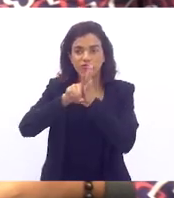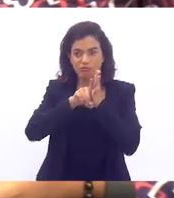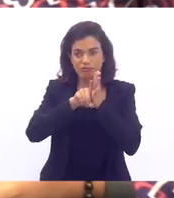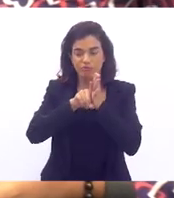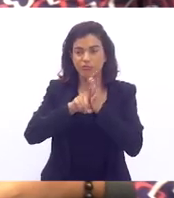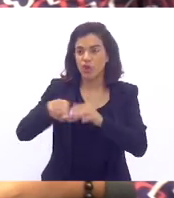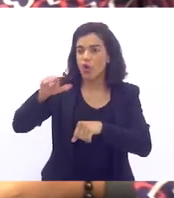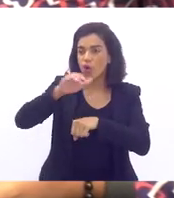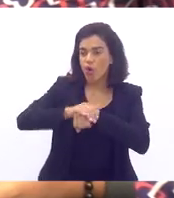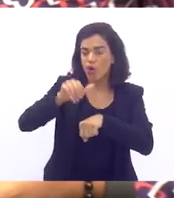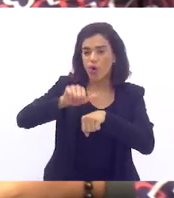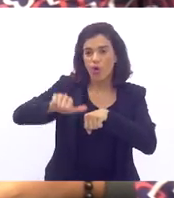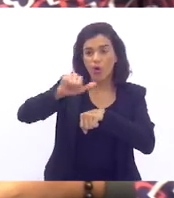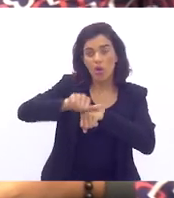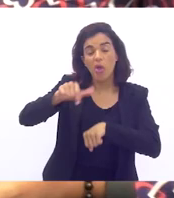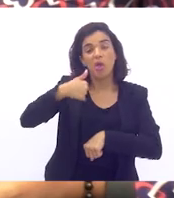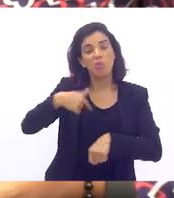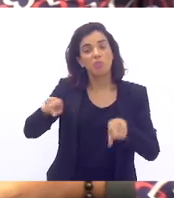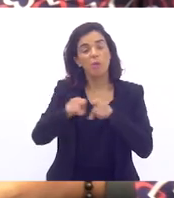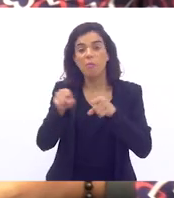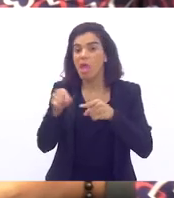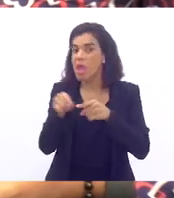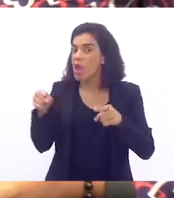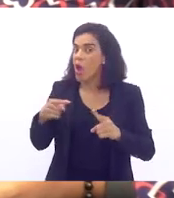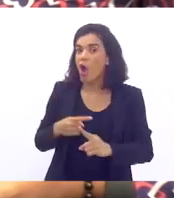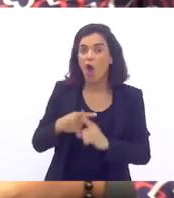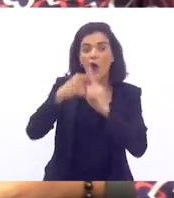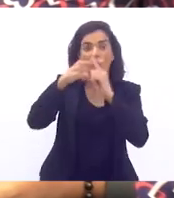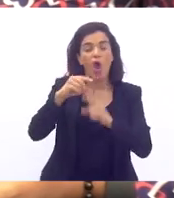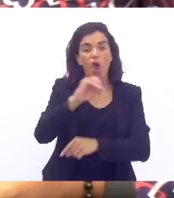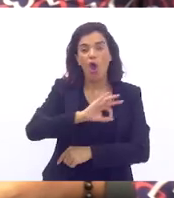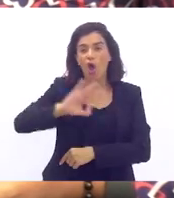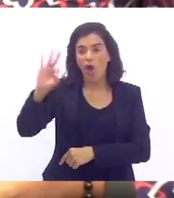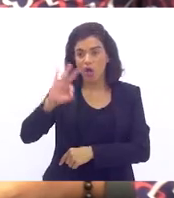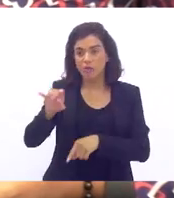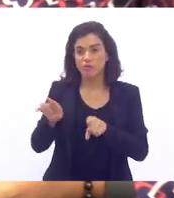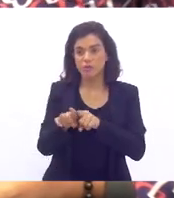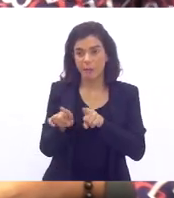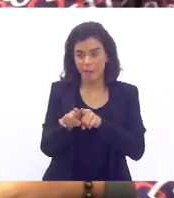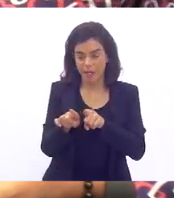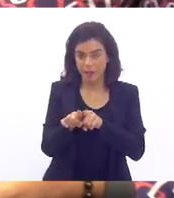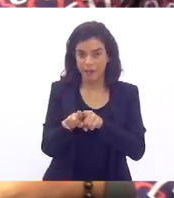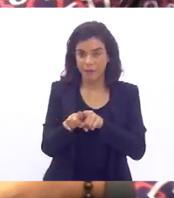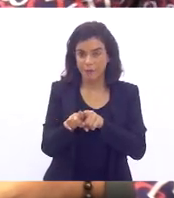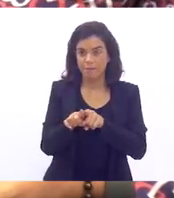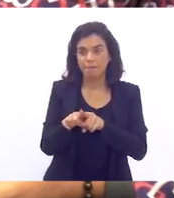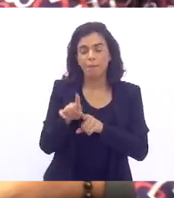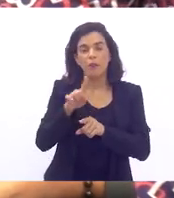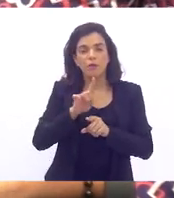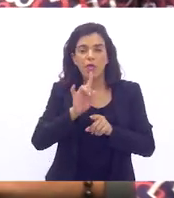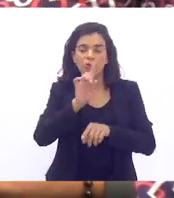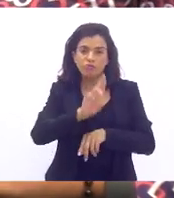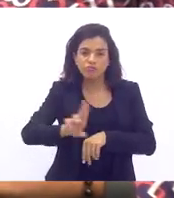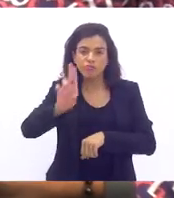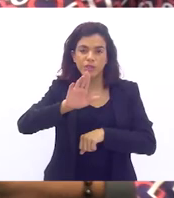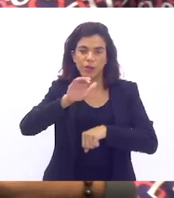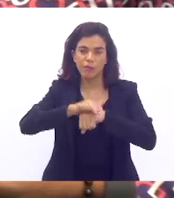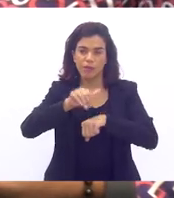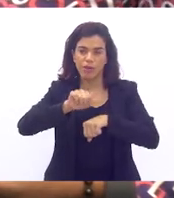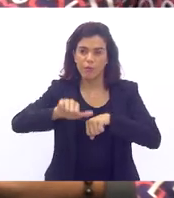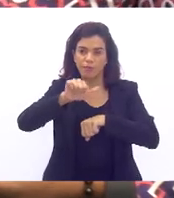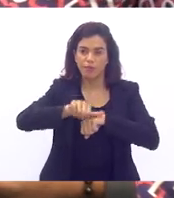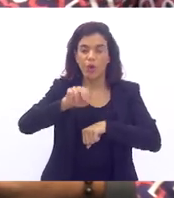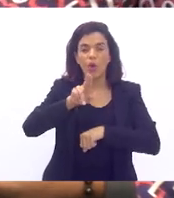curativos que eu tive um bom resultado eu tenho usado o curativos específicos que o curativo